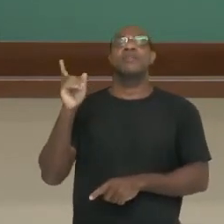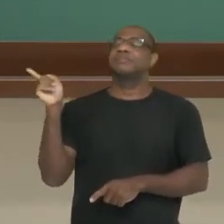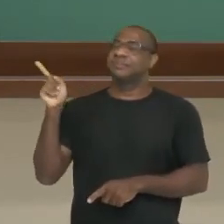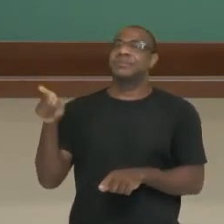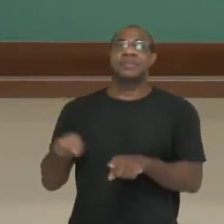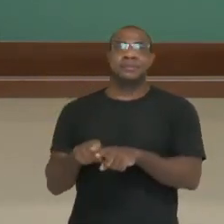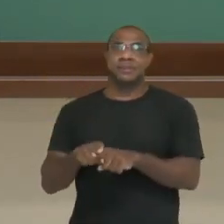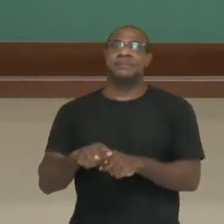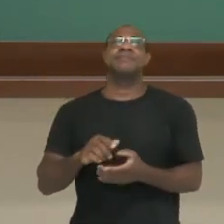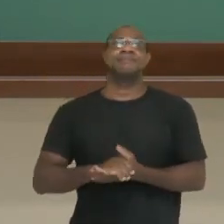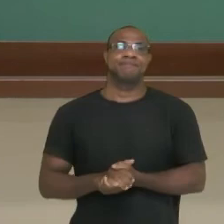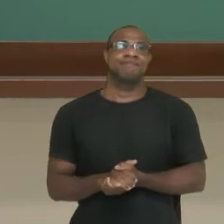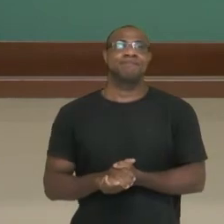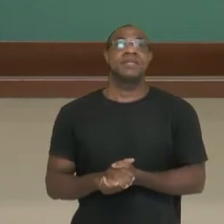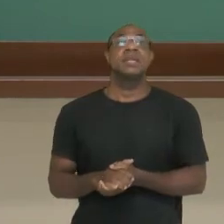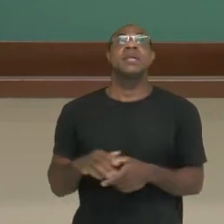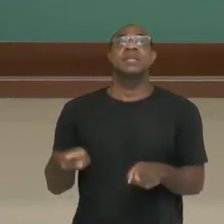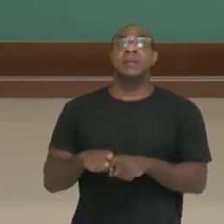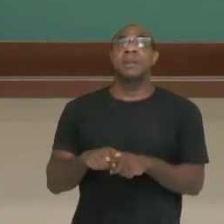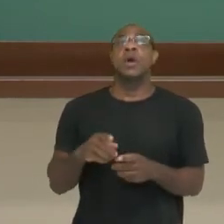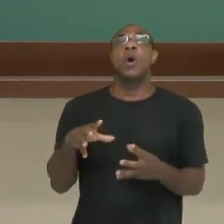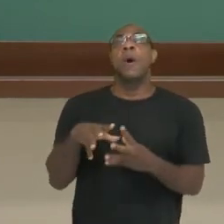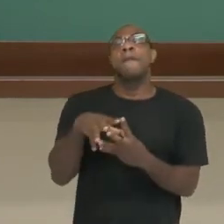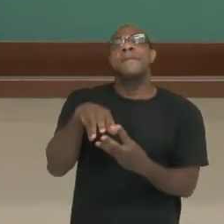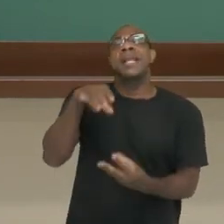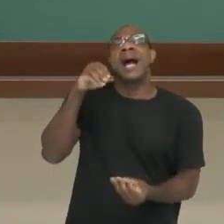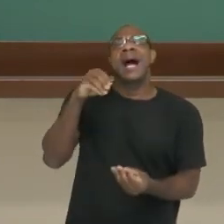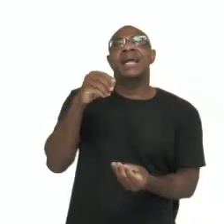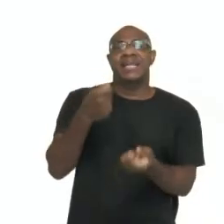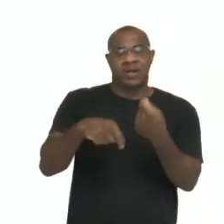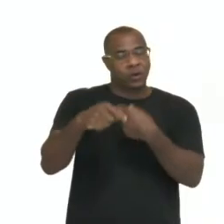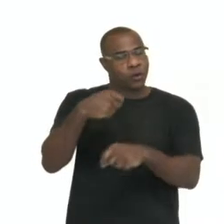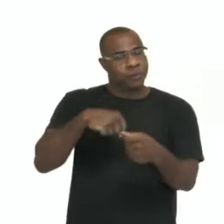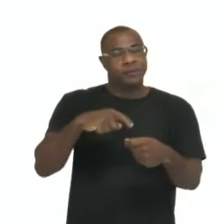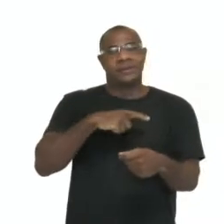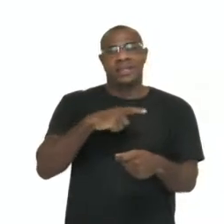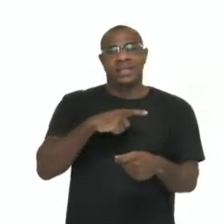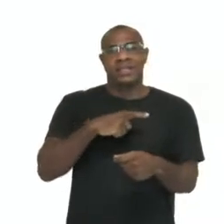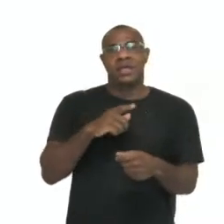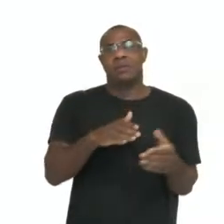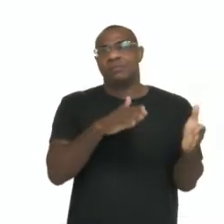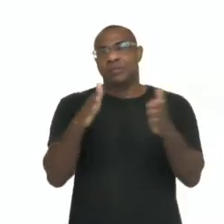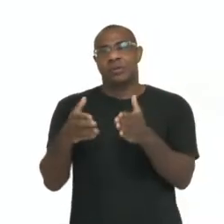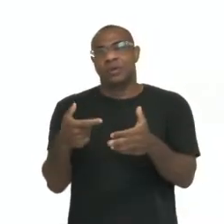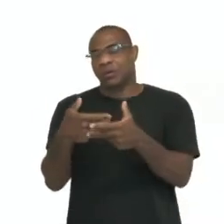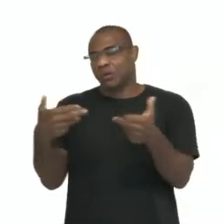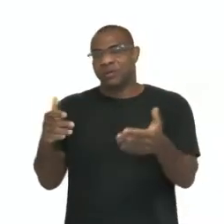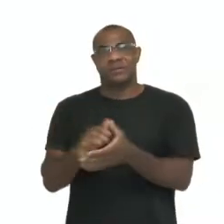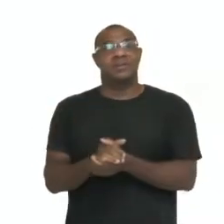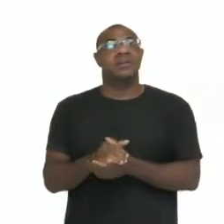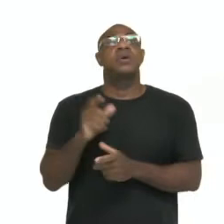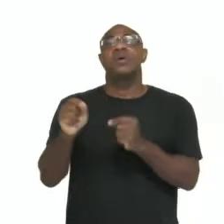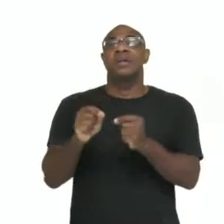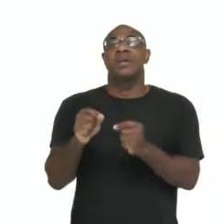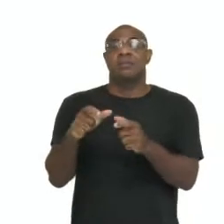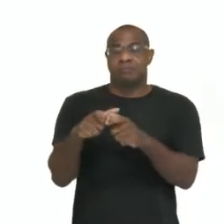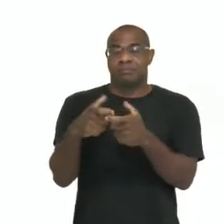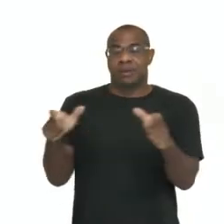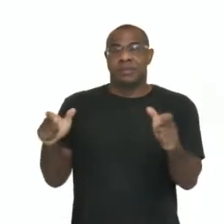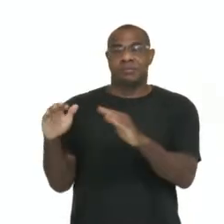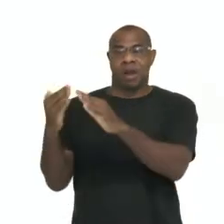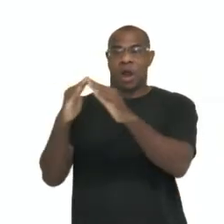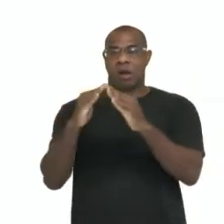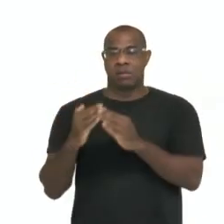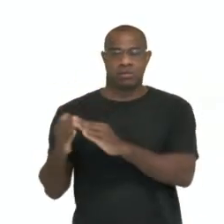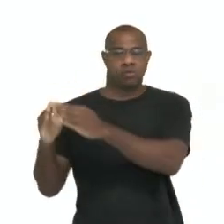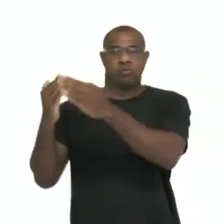Porém, o milagre econômico também tem o seu outro lado. Aumento das favelas, das periferias, principalmente nas